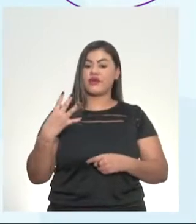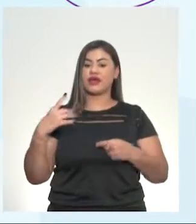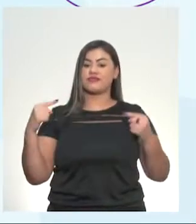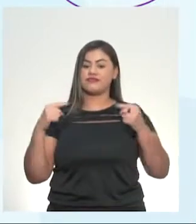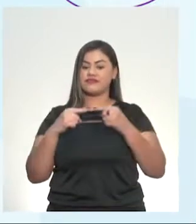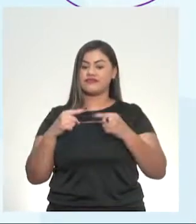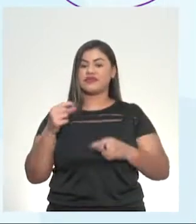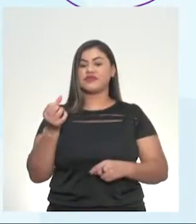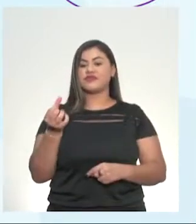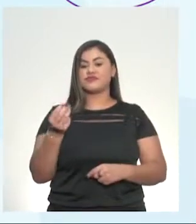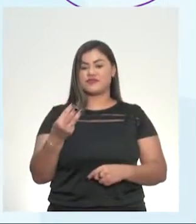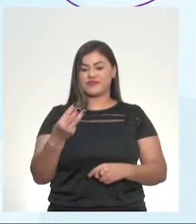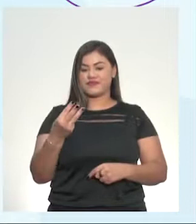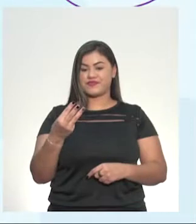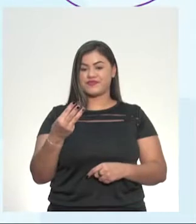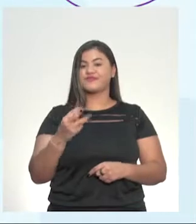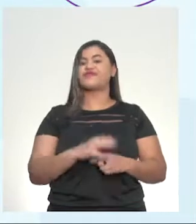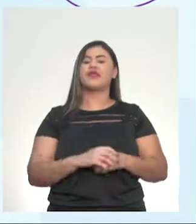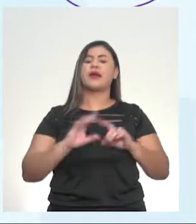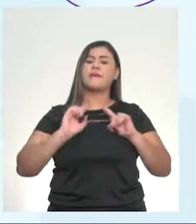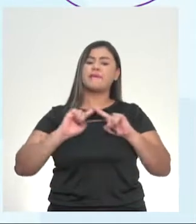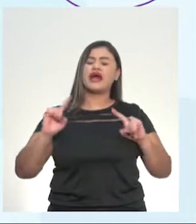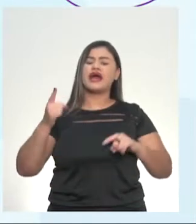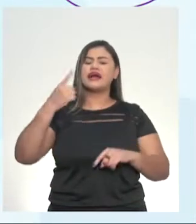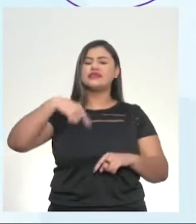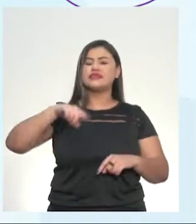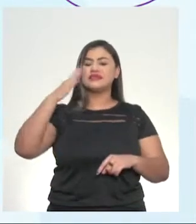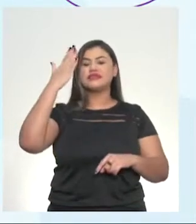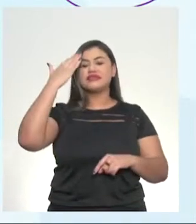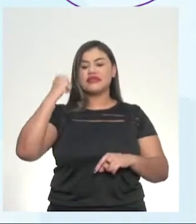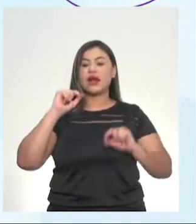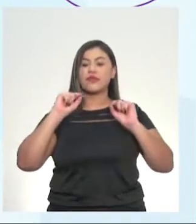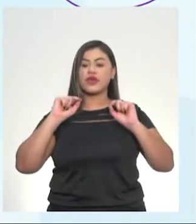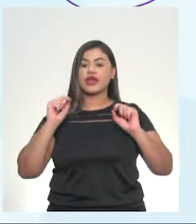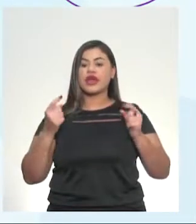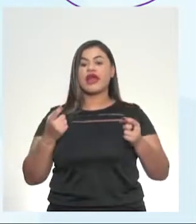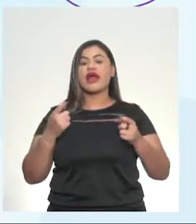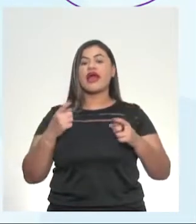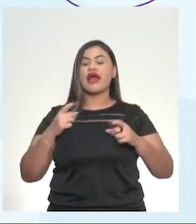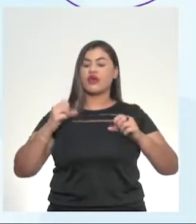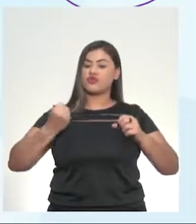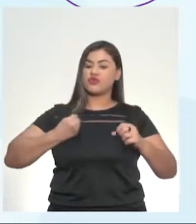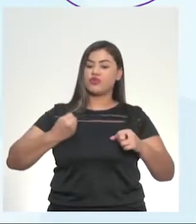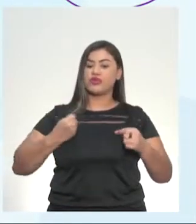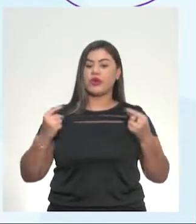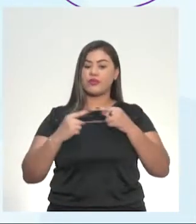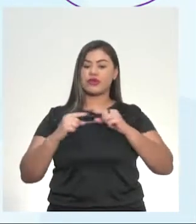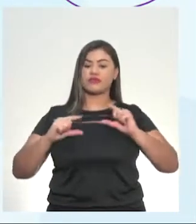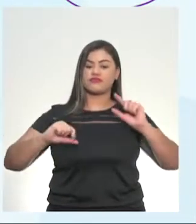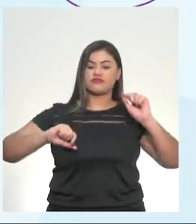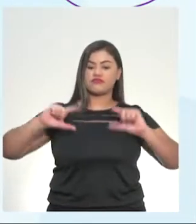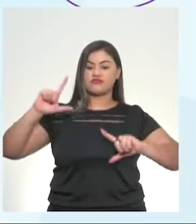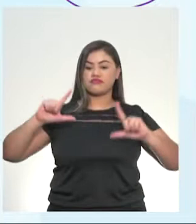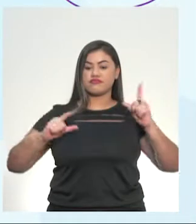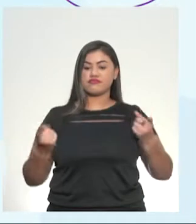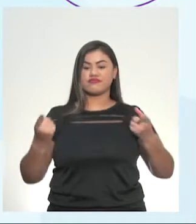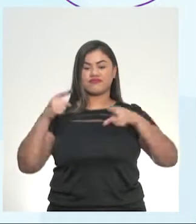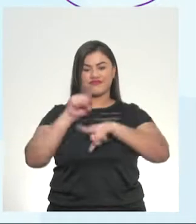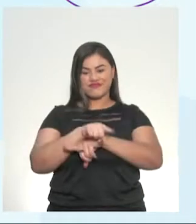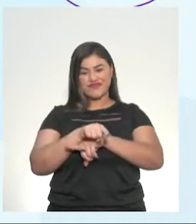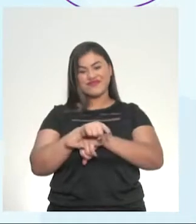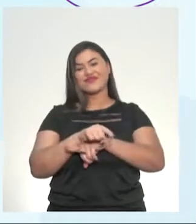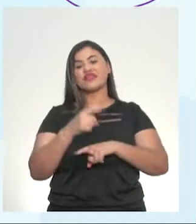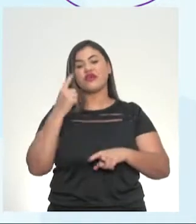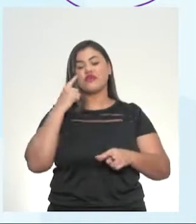essas grandezas são inversamente proporcionais. Então, nós vamos trocar o T3